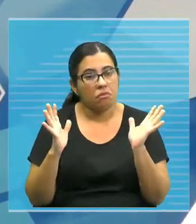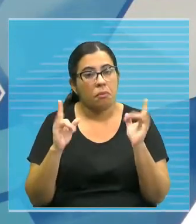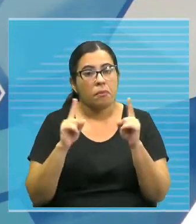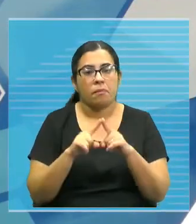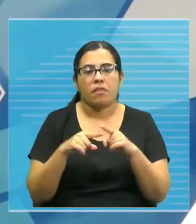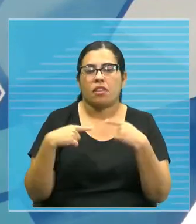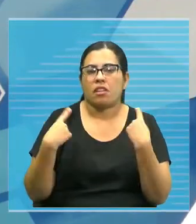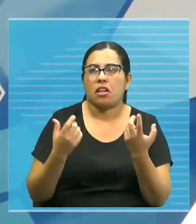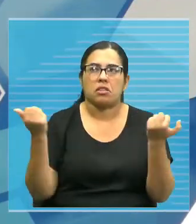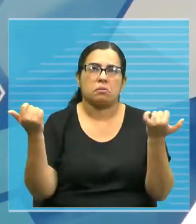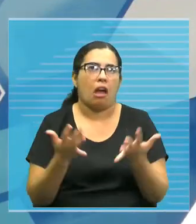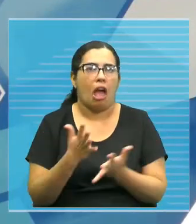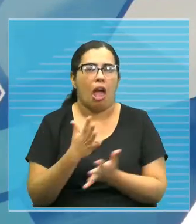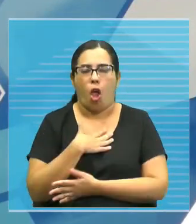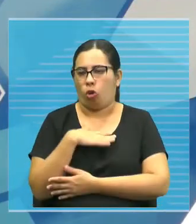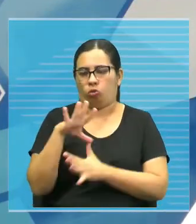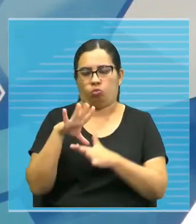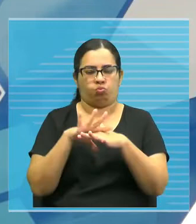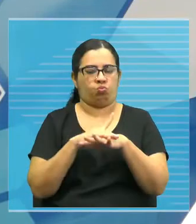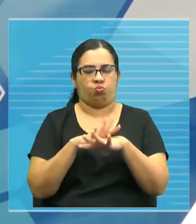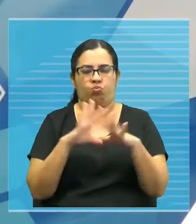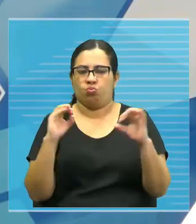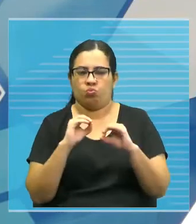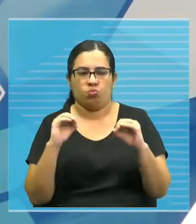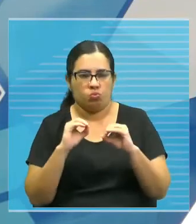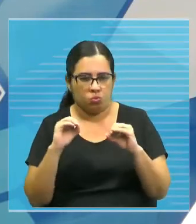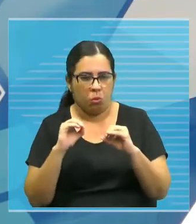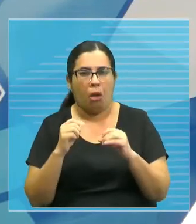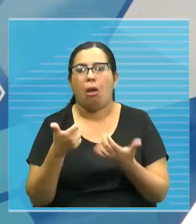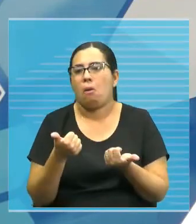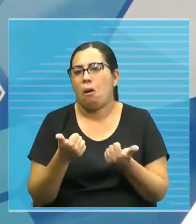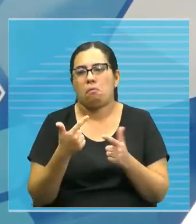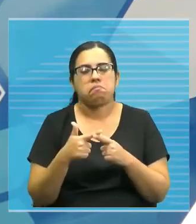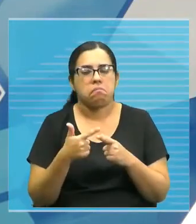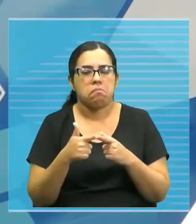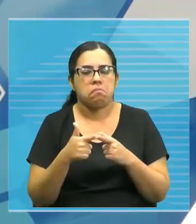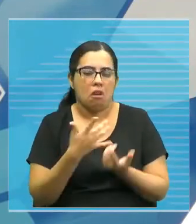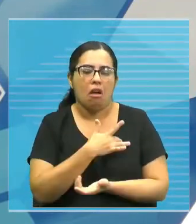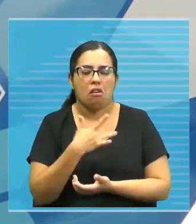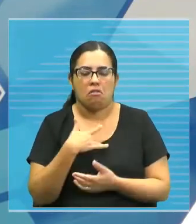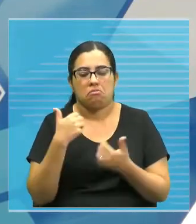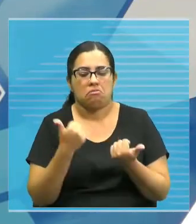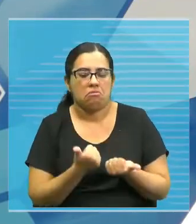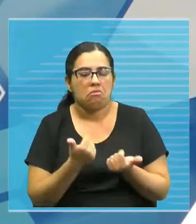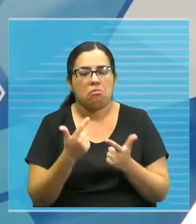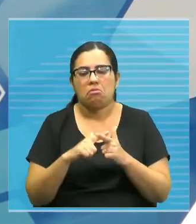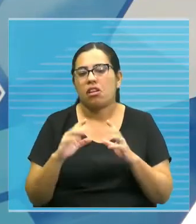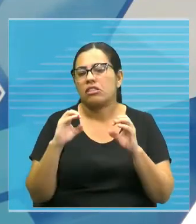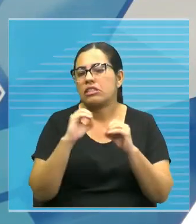não está doente e que, portanto, está com saúde, porque não tem nenhum sintoma ali.